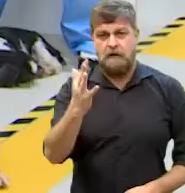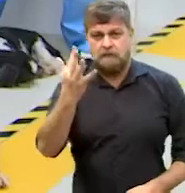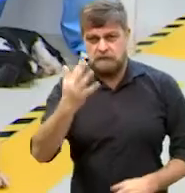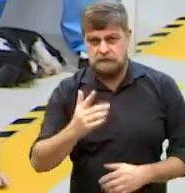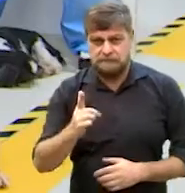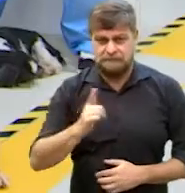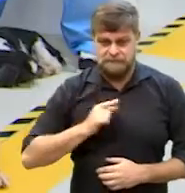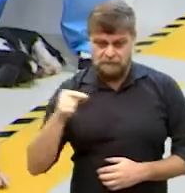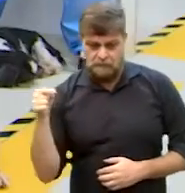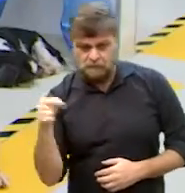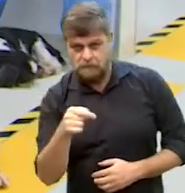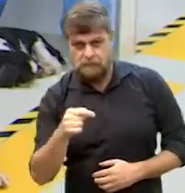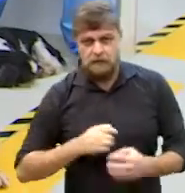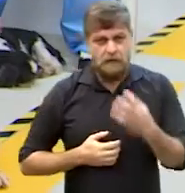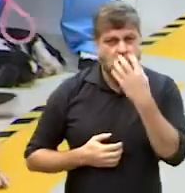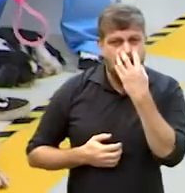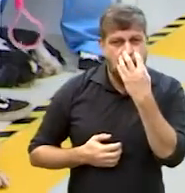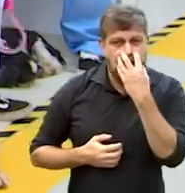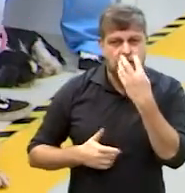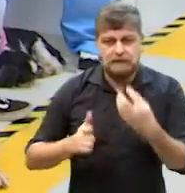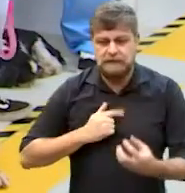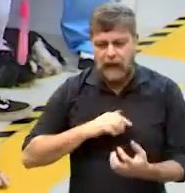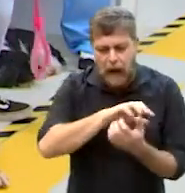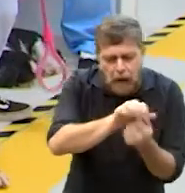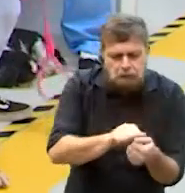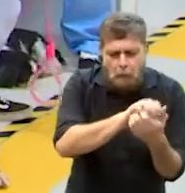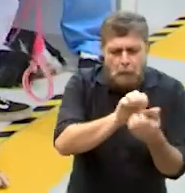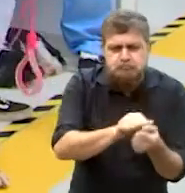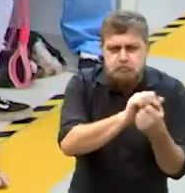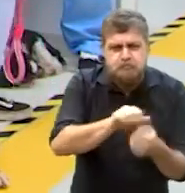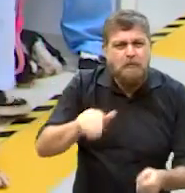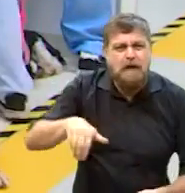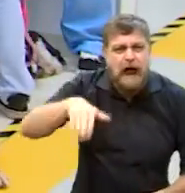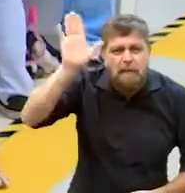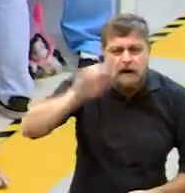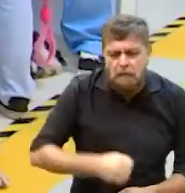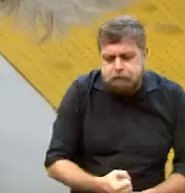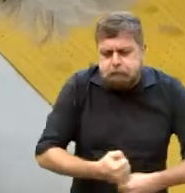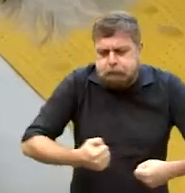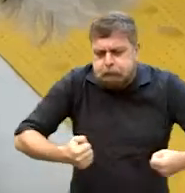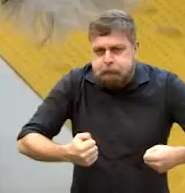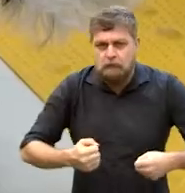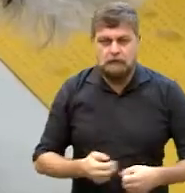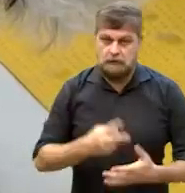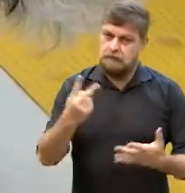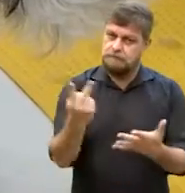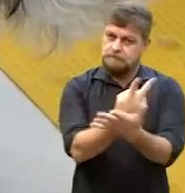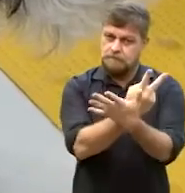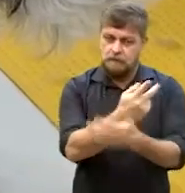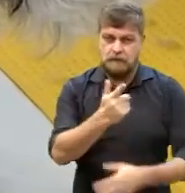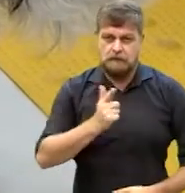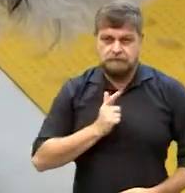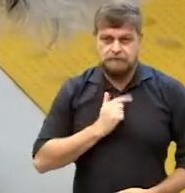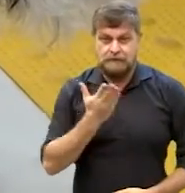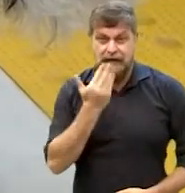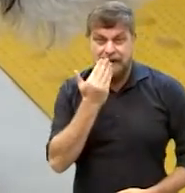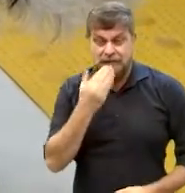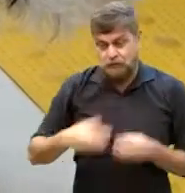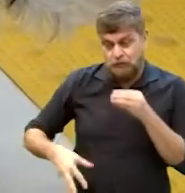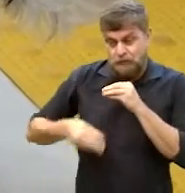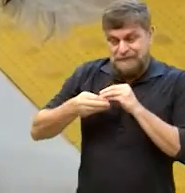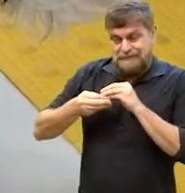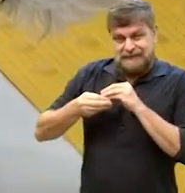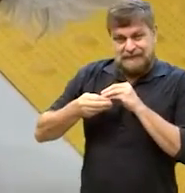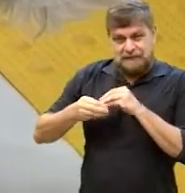pode fazer com que este animal receba a mais do que ele precisa. Então, a